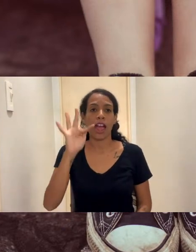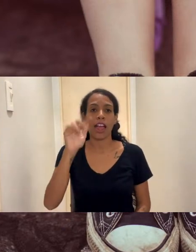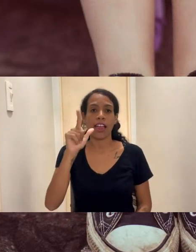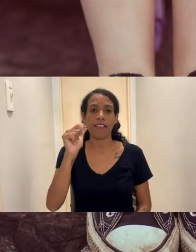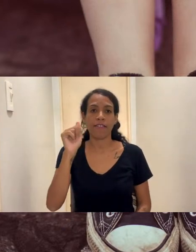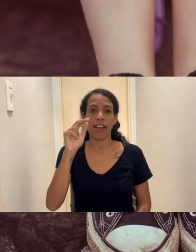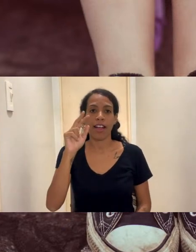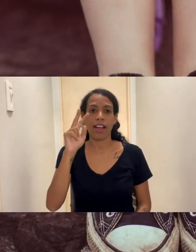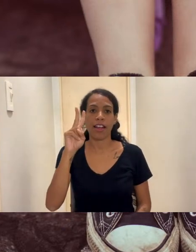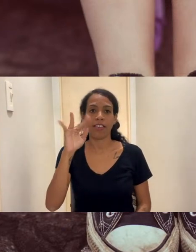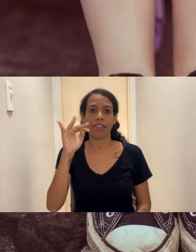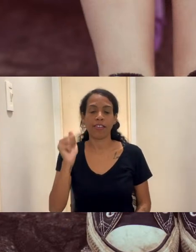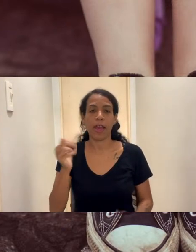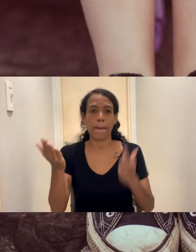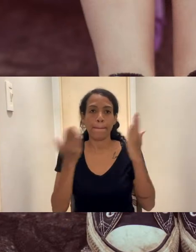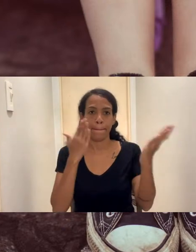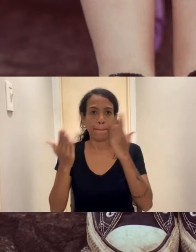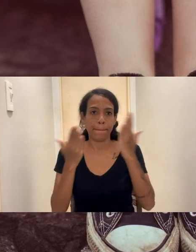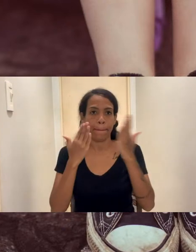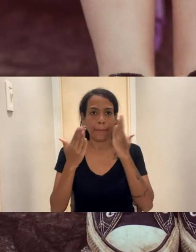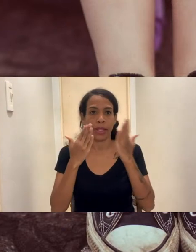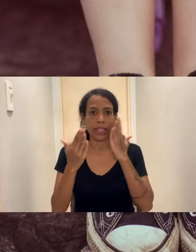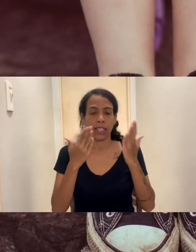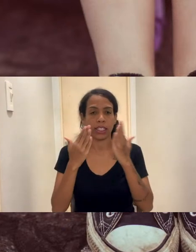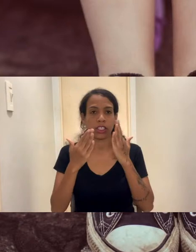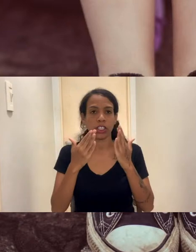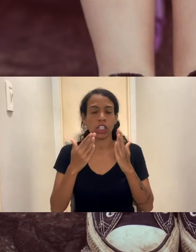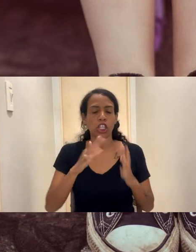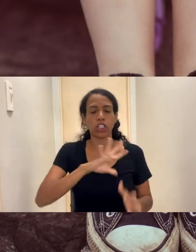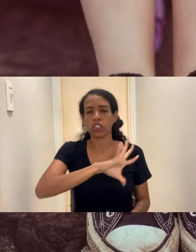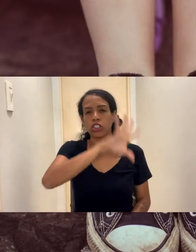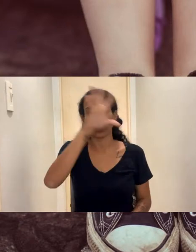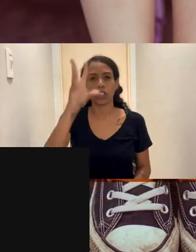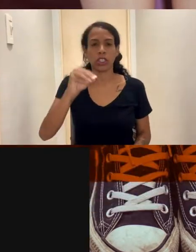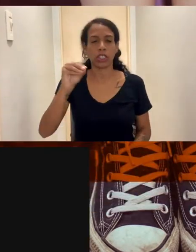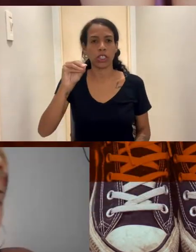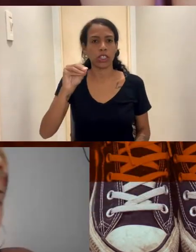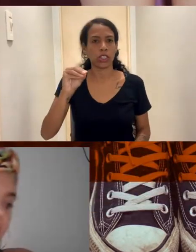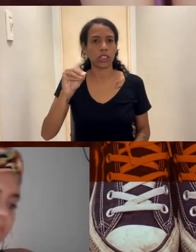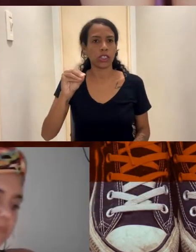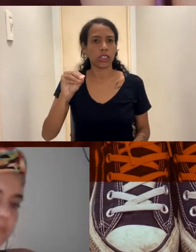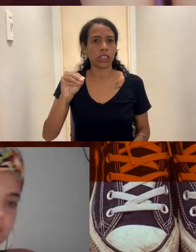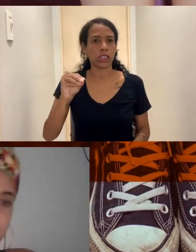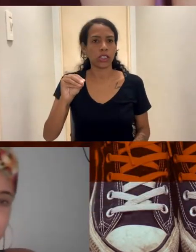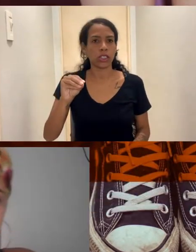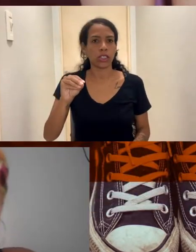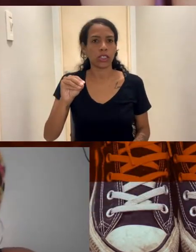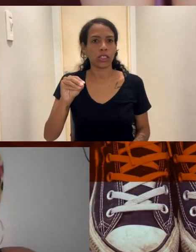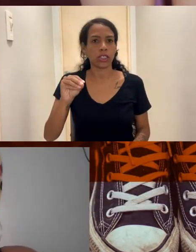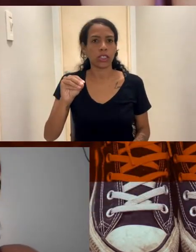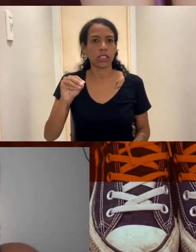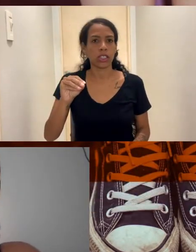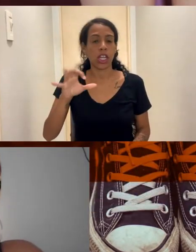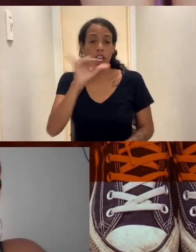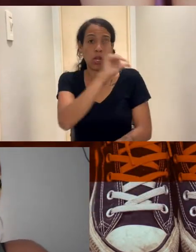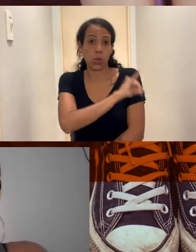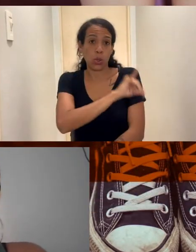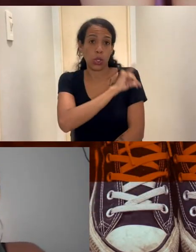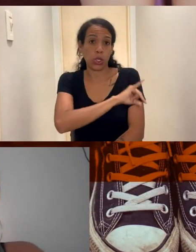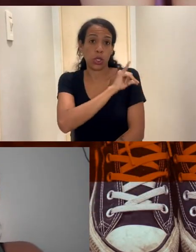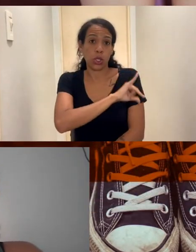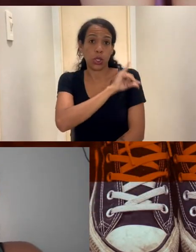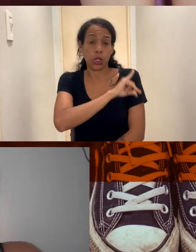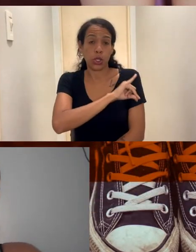Abreu Lisboa é psicóloga do Departamento Geral de Ações Socioeducativas do Rio de Janeiro. Ela